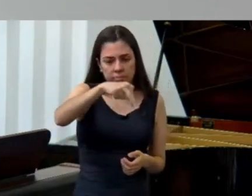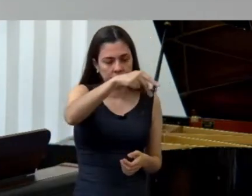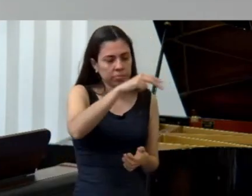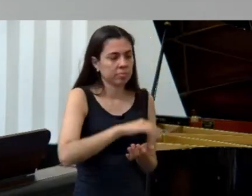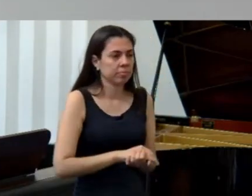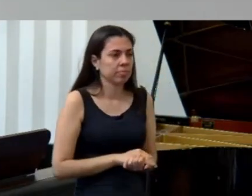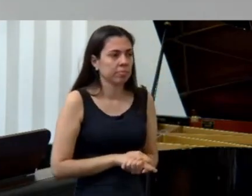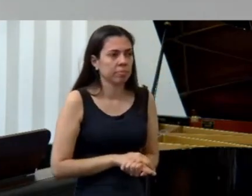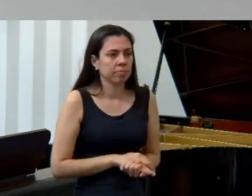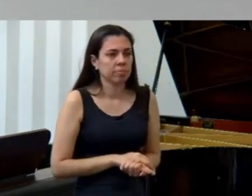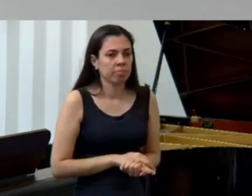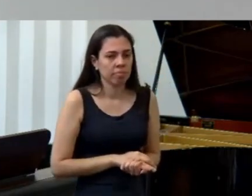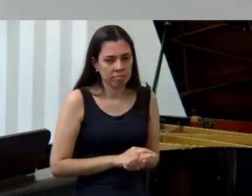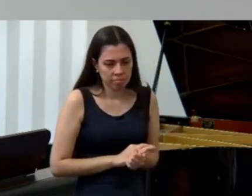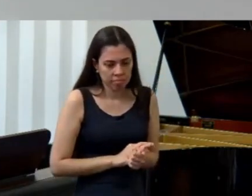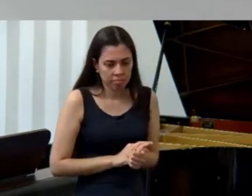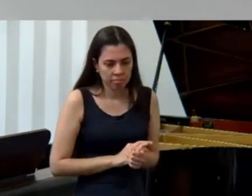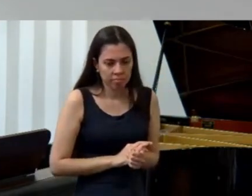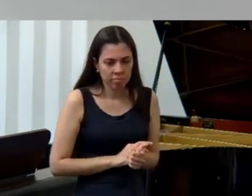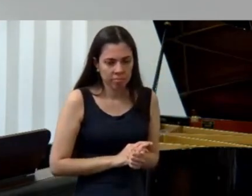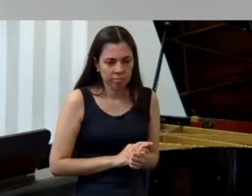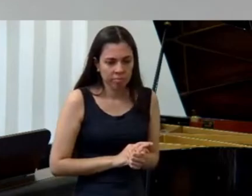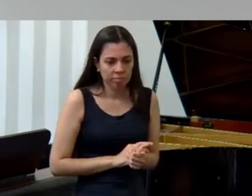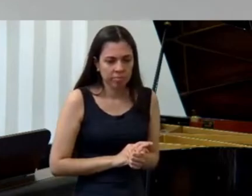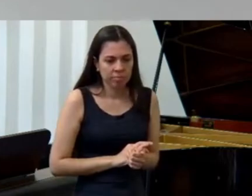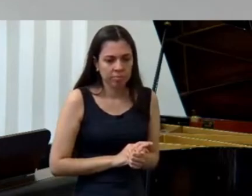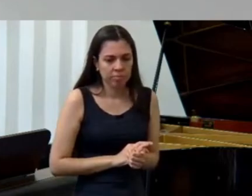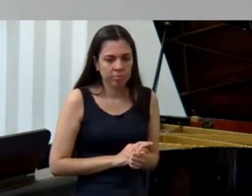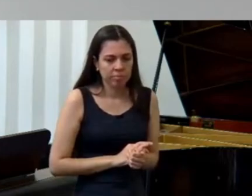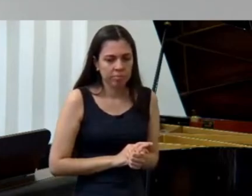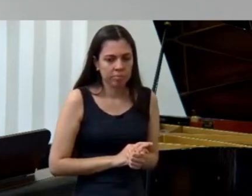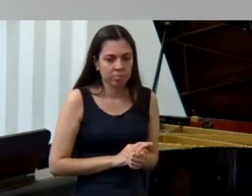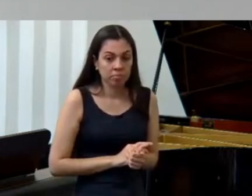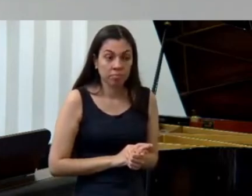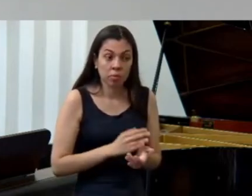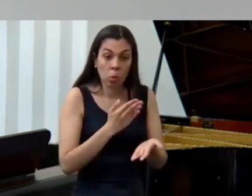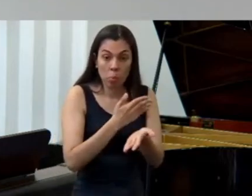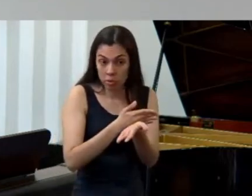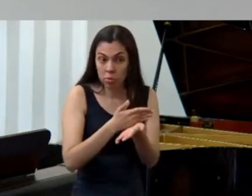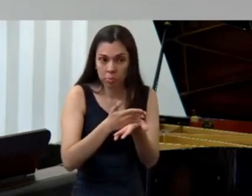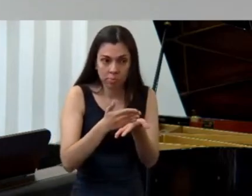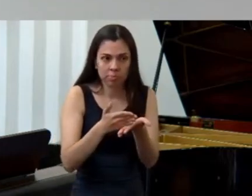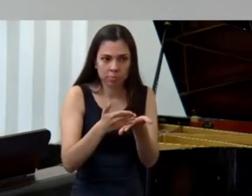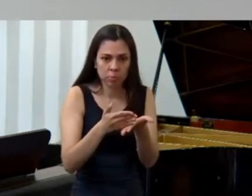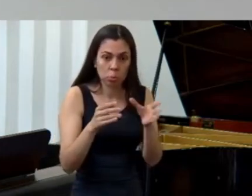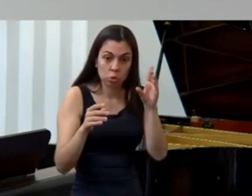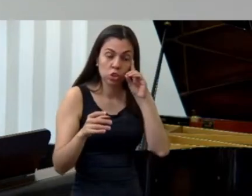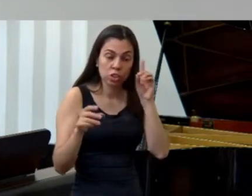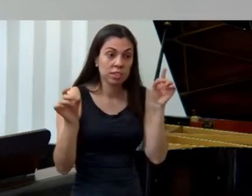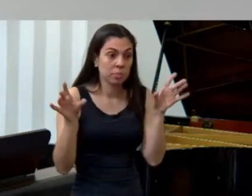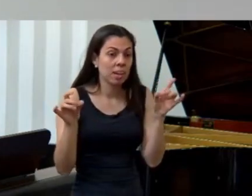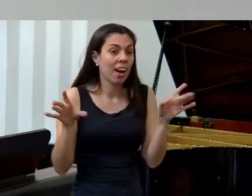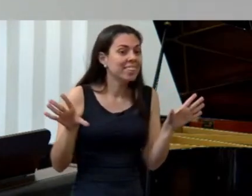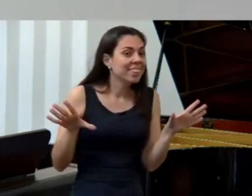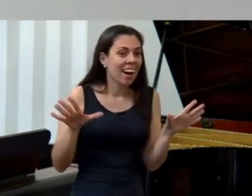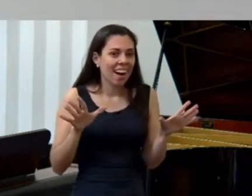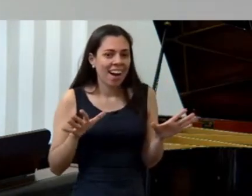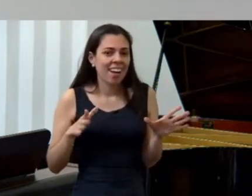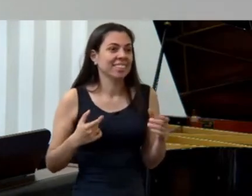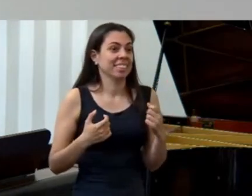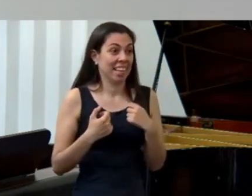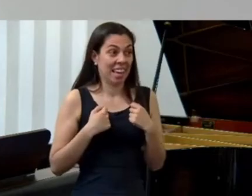Ele se havia preparado para isso. E no dia da prova, com muitas